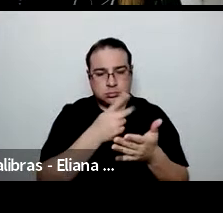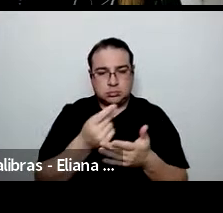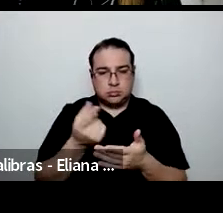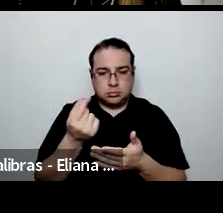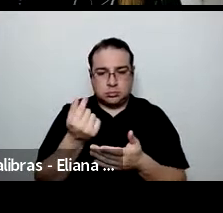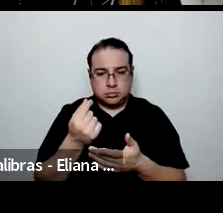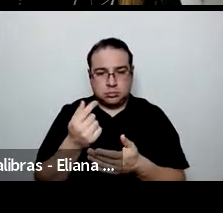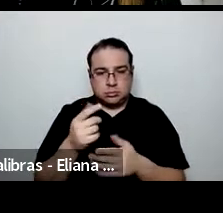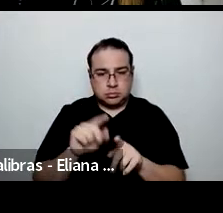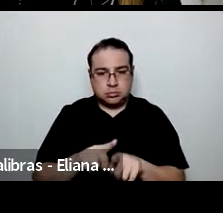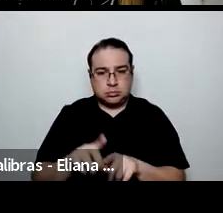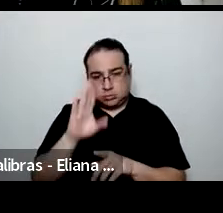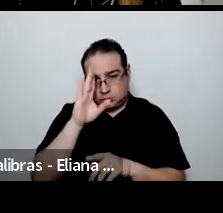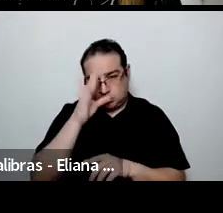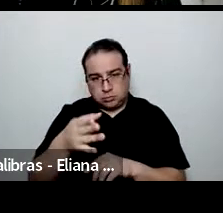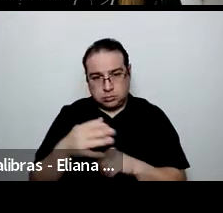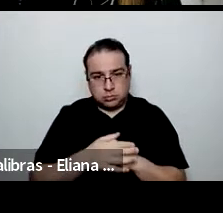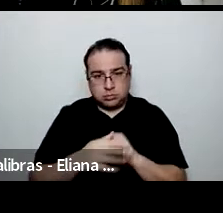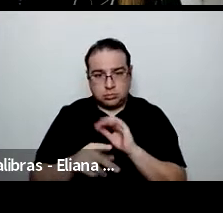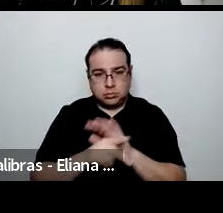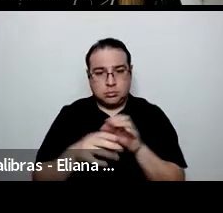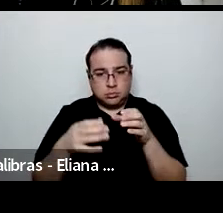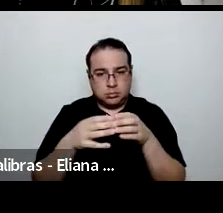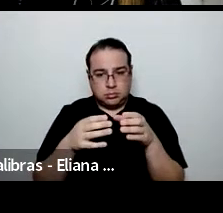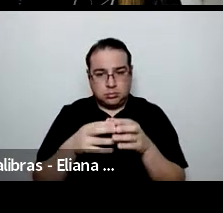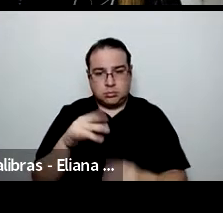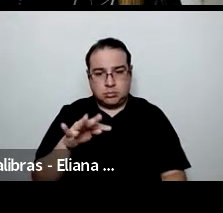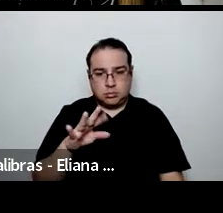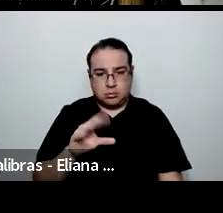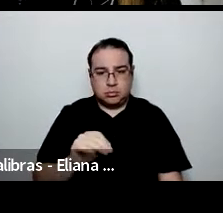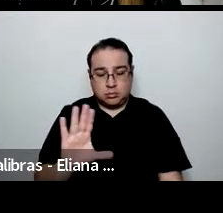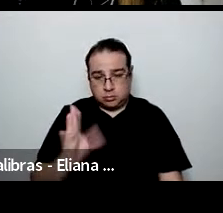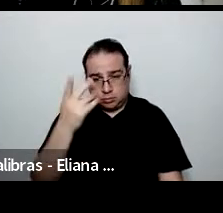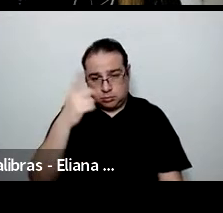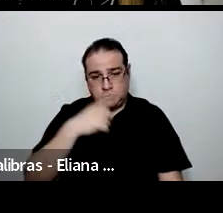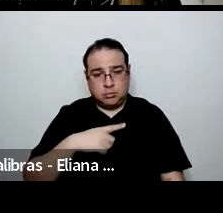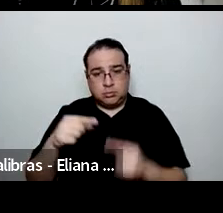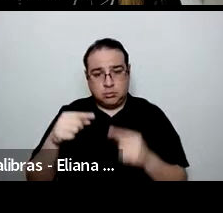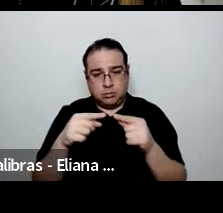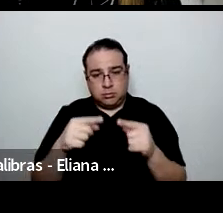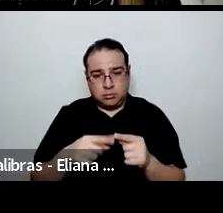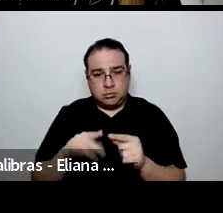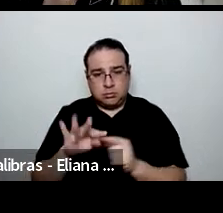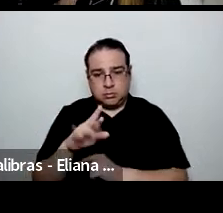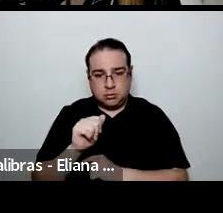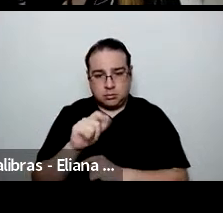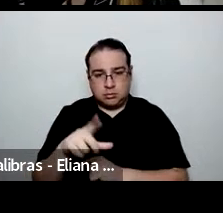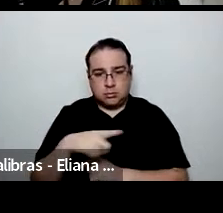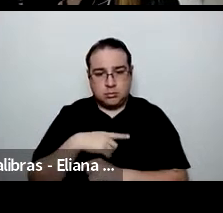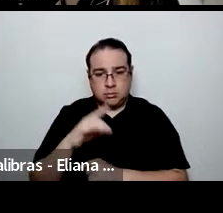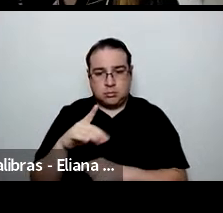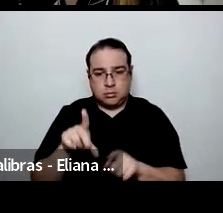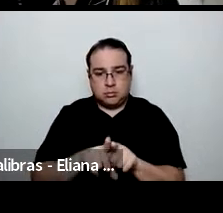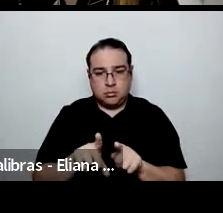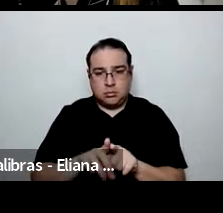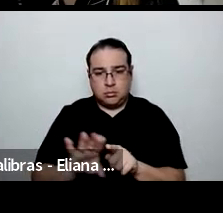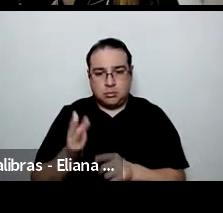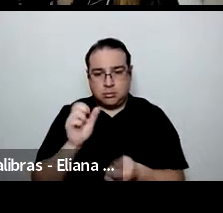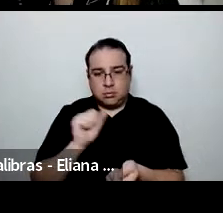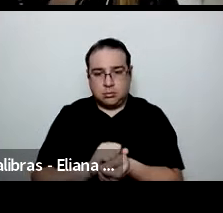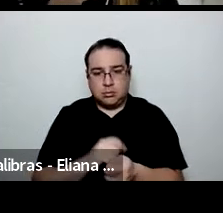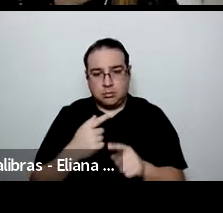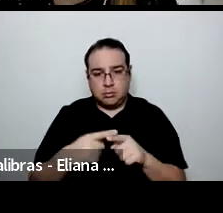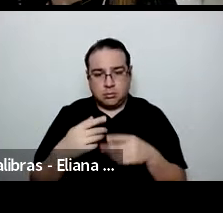realizada pela direção Nacional do partido ocorre a emissão de recibo eleitoral nas campanha somente existem